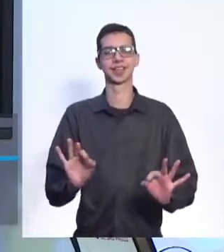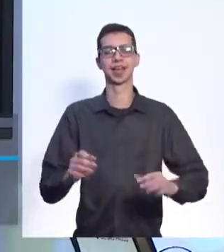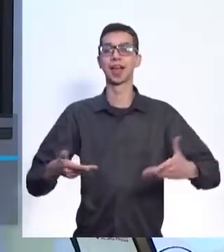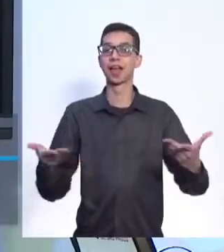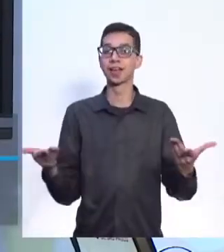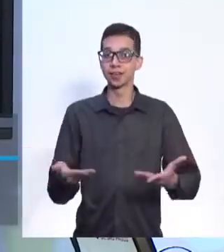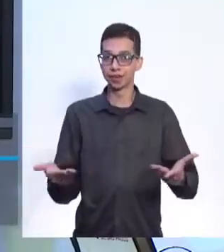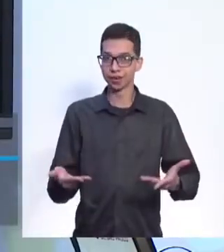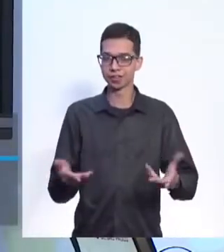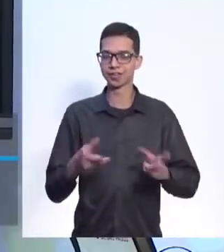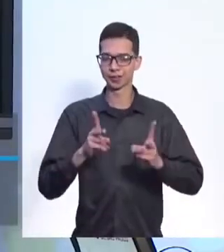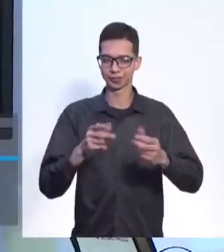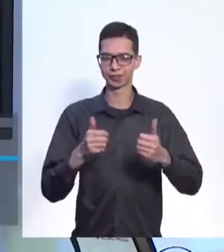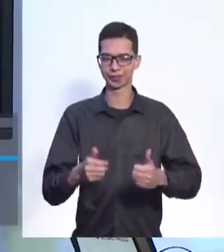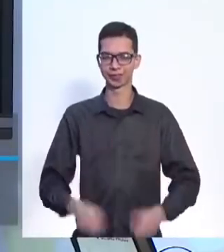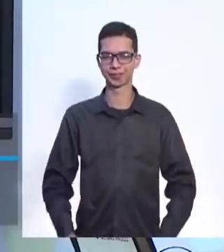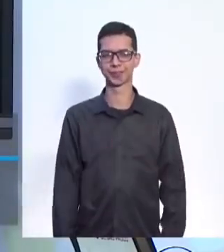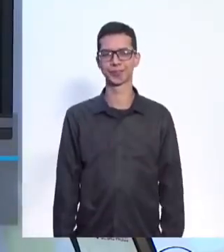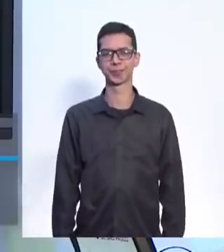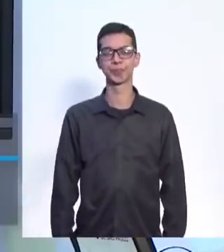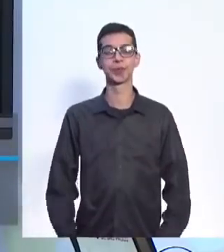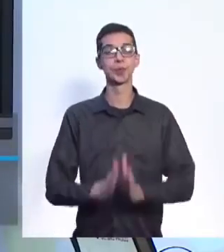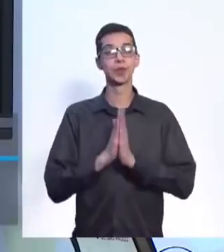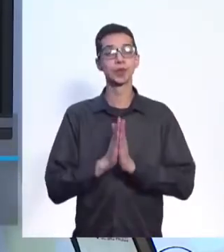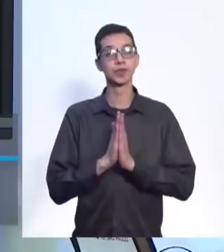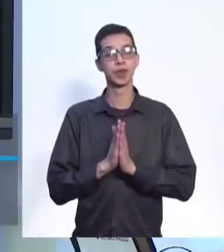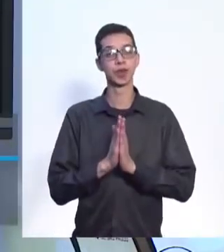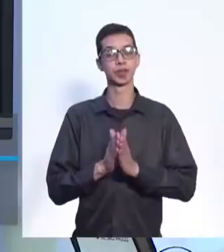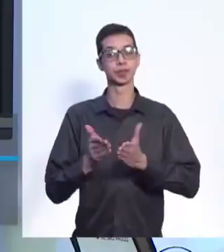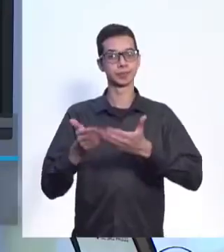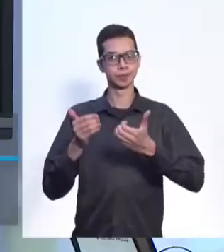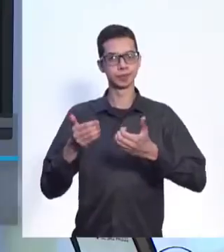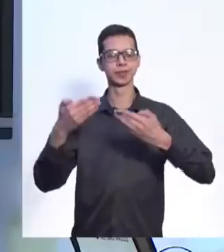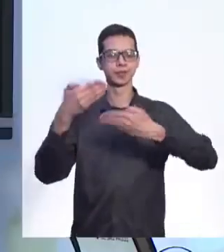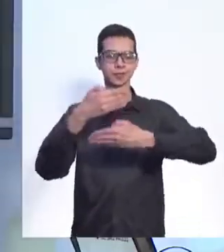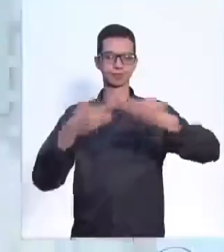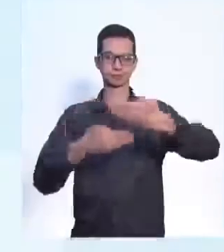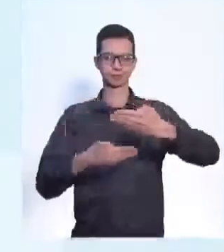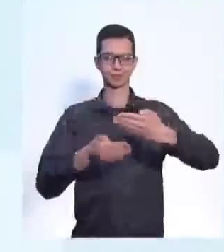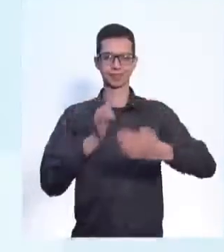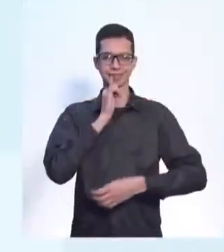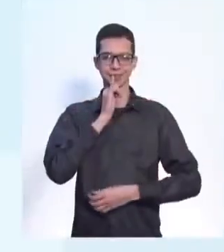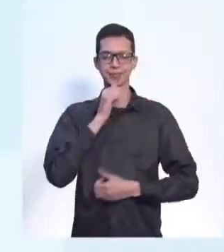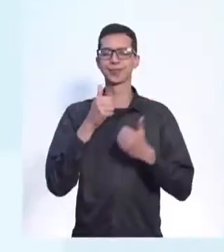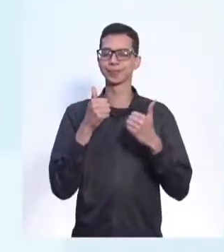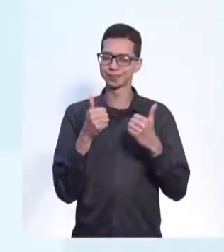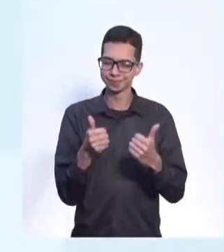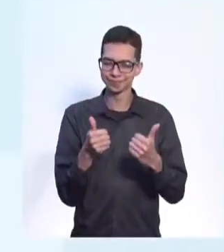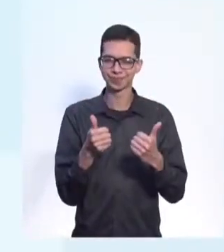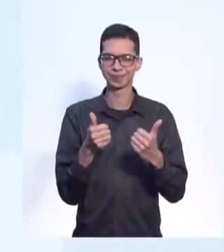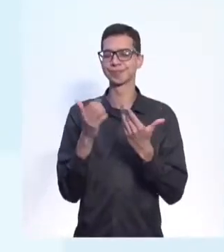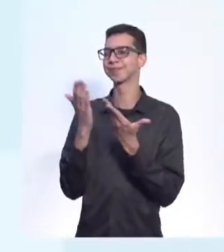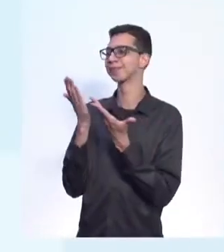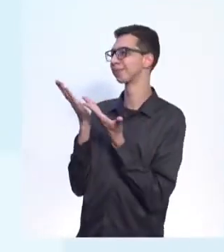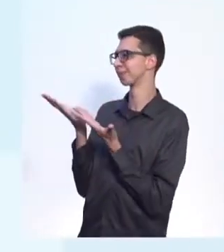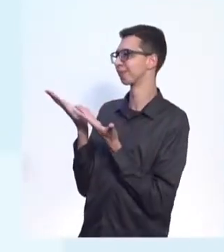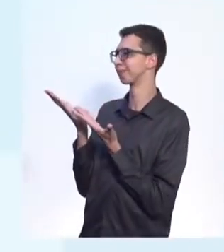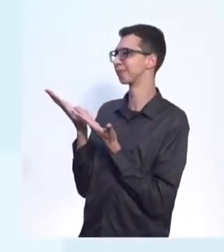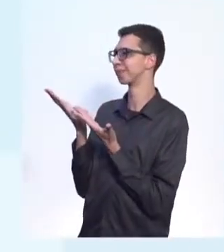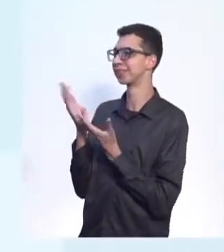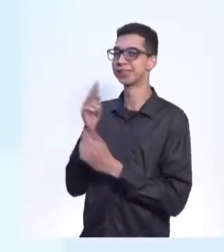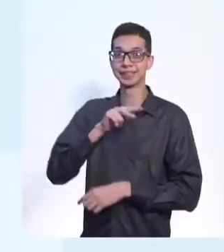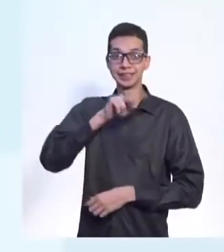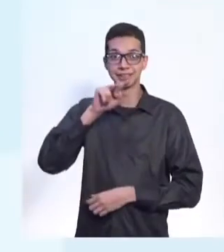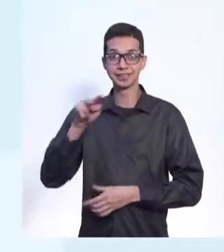vamos então continuar. Por favor, coloque o slide do exemplo na tela. Isso. Muito bem. Vou ler com